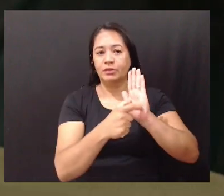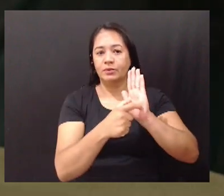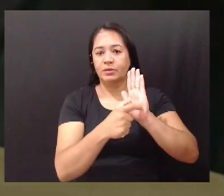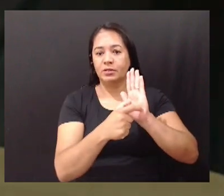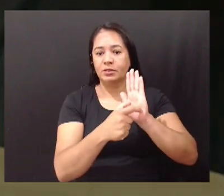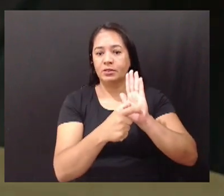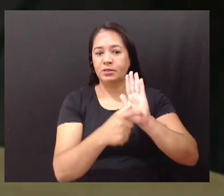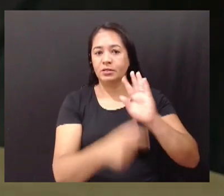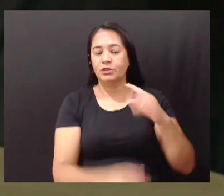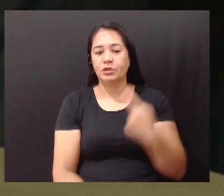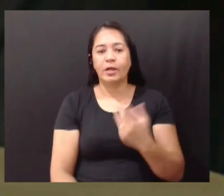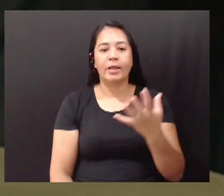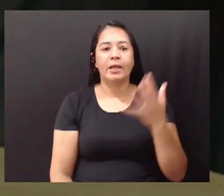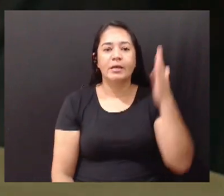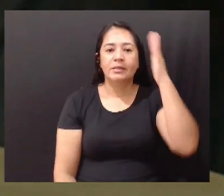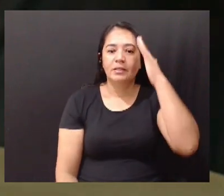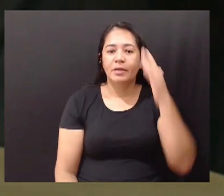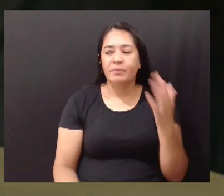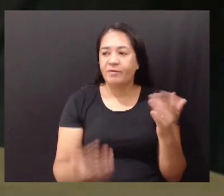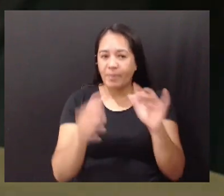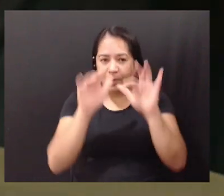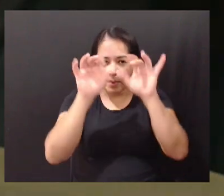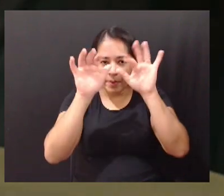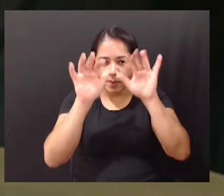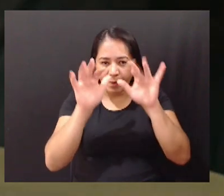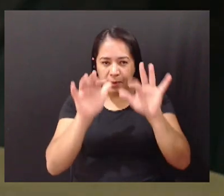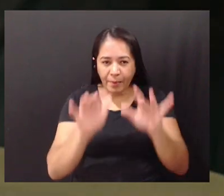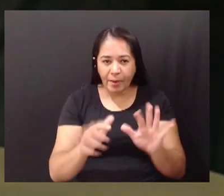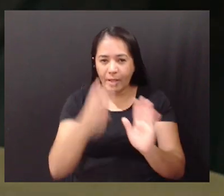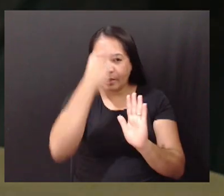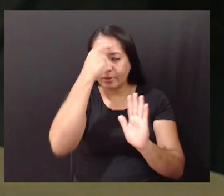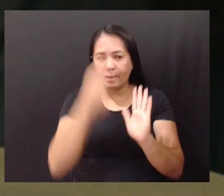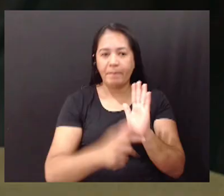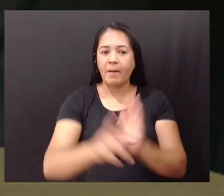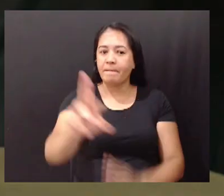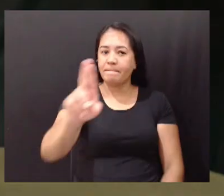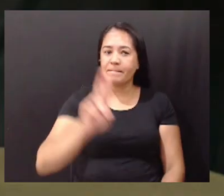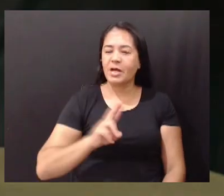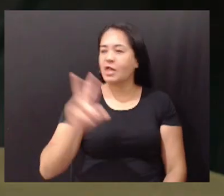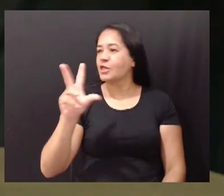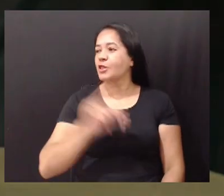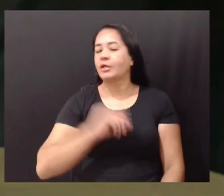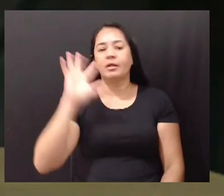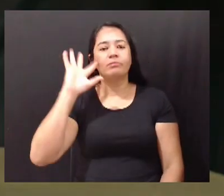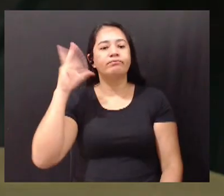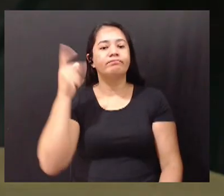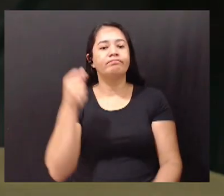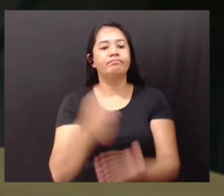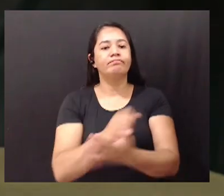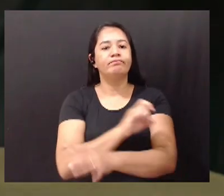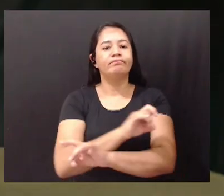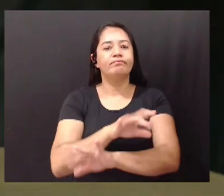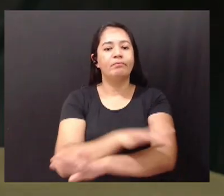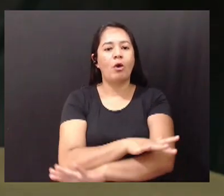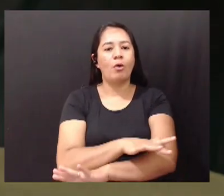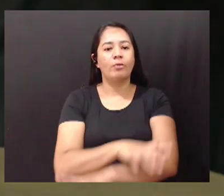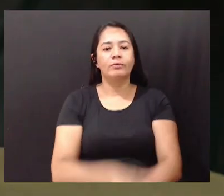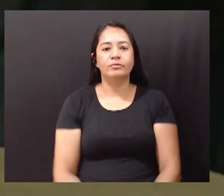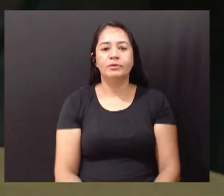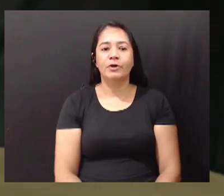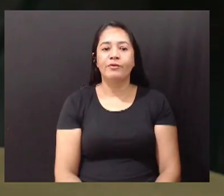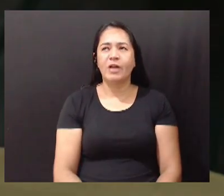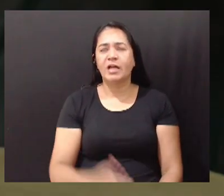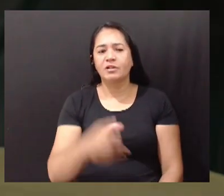alguma coisa, vamos lá, digita, a inteligência dá a resposta, uau, tá resolvido. O que você passaria aí 3 horas para resolver,